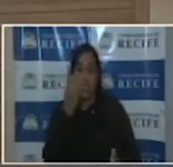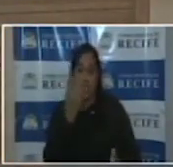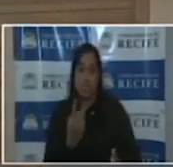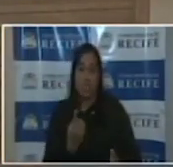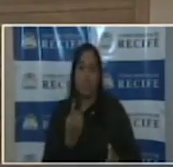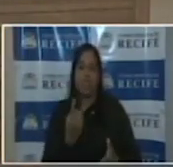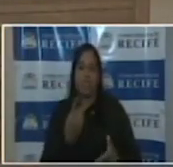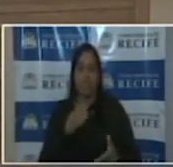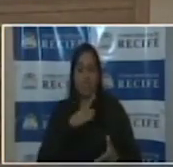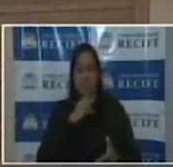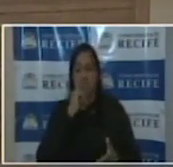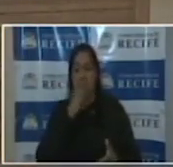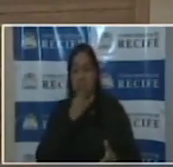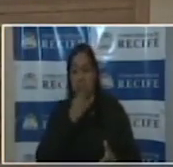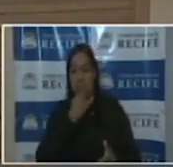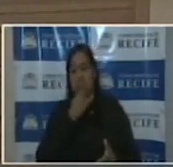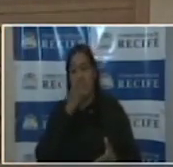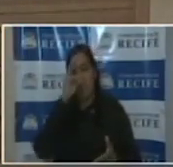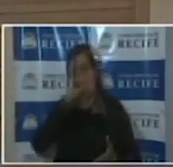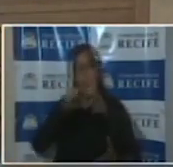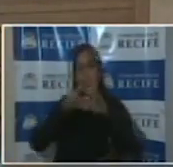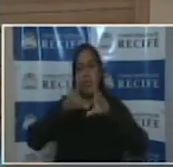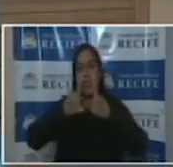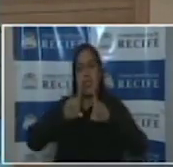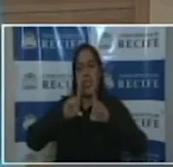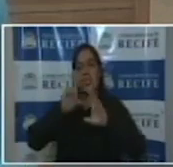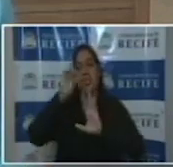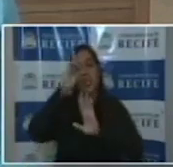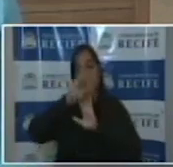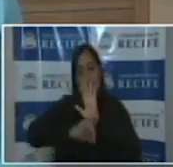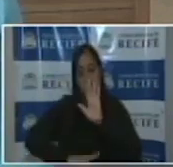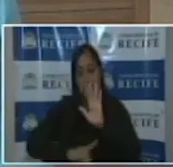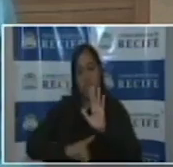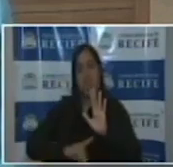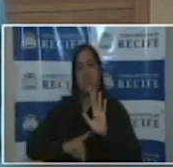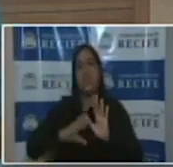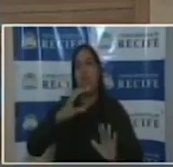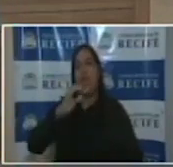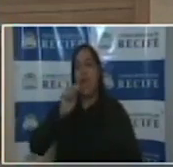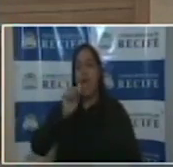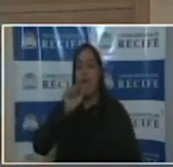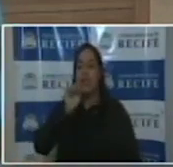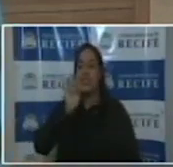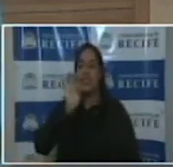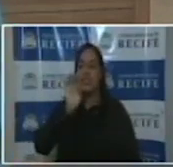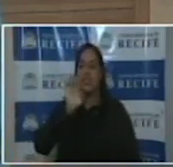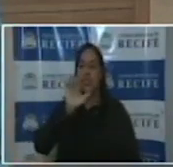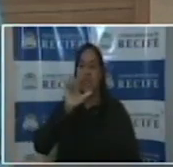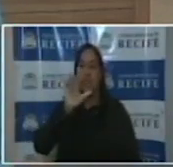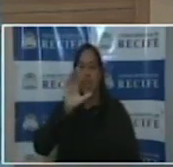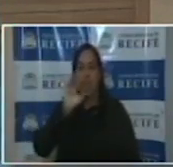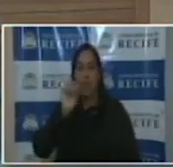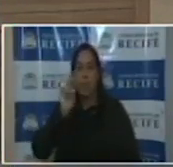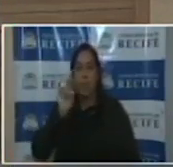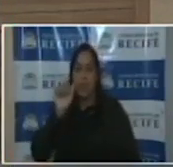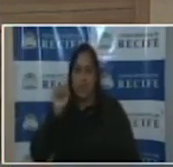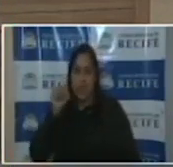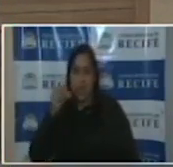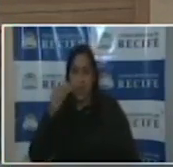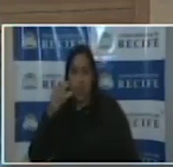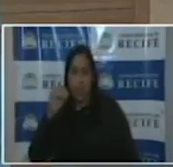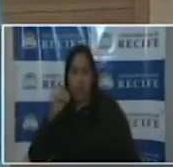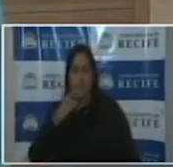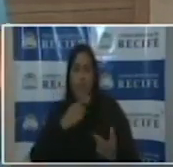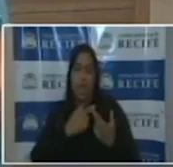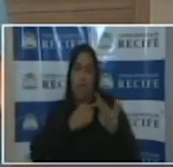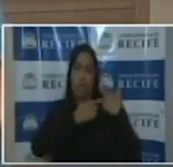triste aniversário da história recente do nosso país. O Marechal Castelo Branco, ele foi responsável